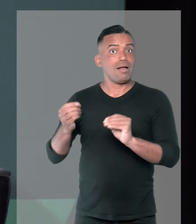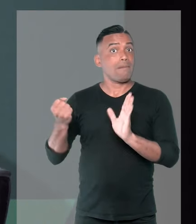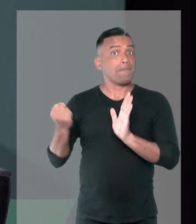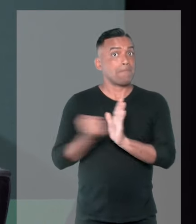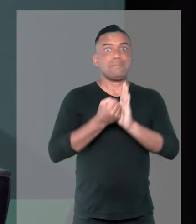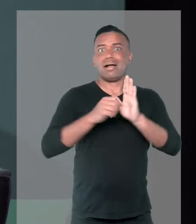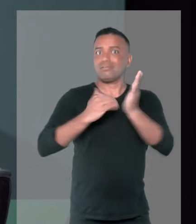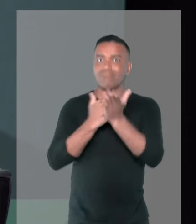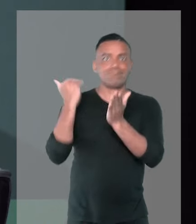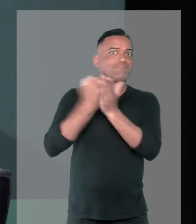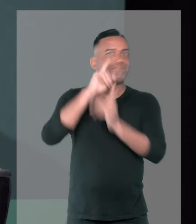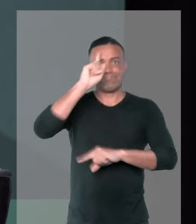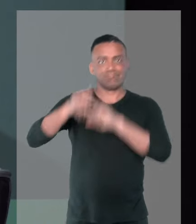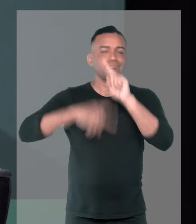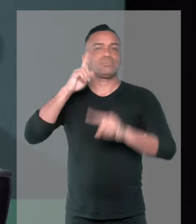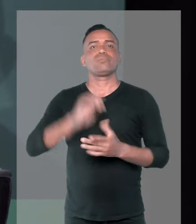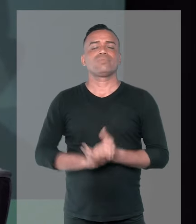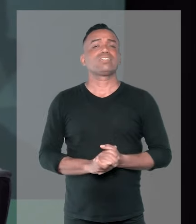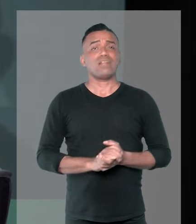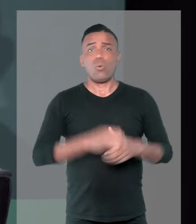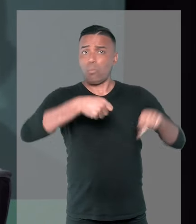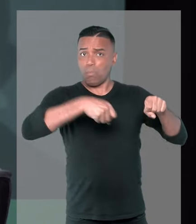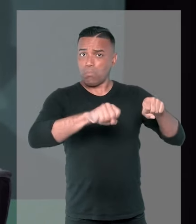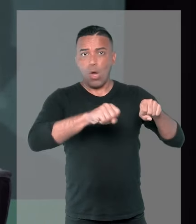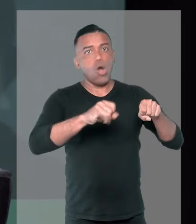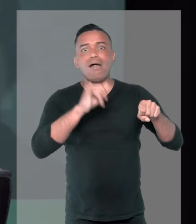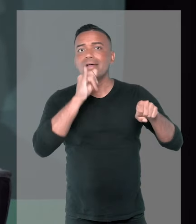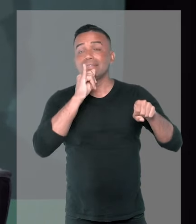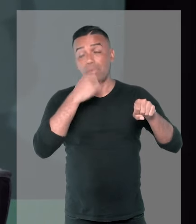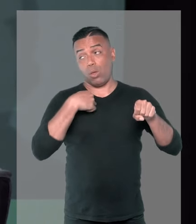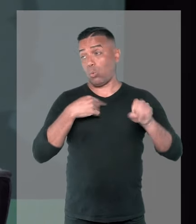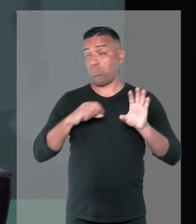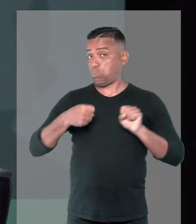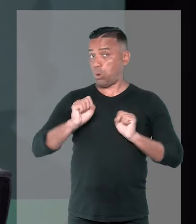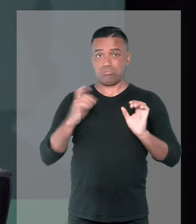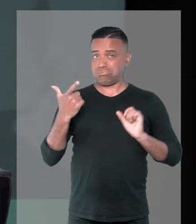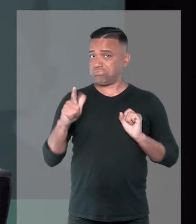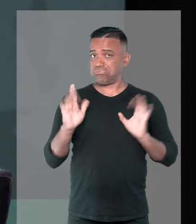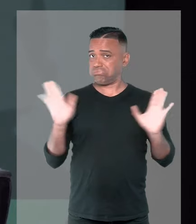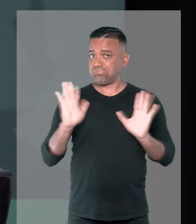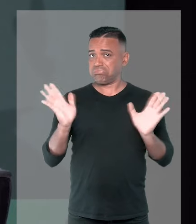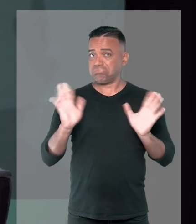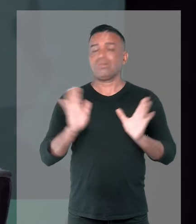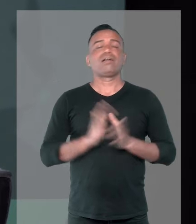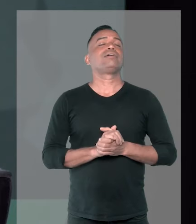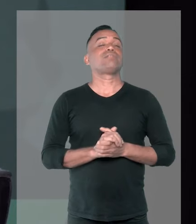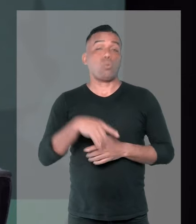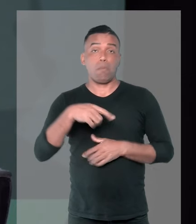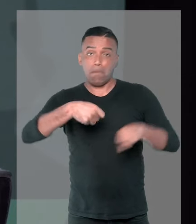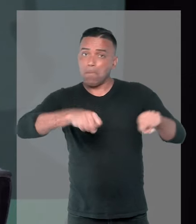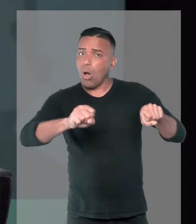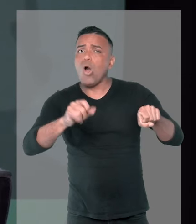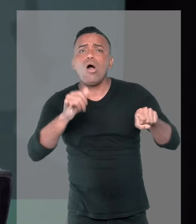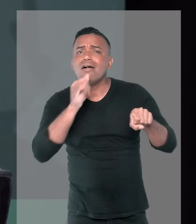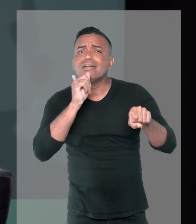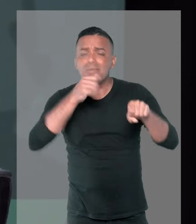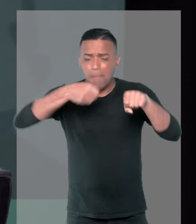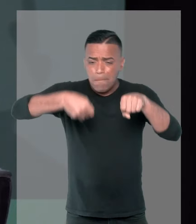a a Harley é um exemplo e eu nem motoqueiro sou a r é um exemplo muito longevo